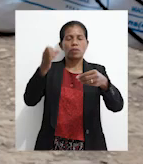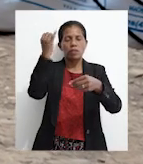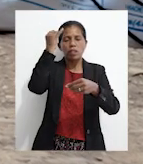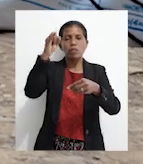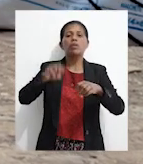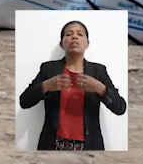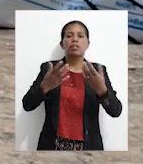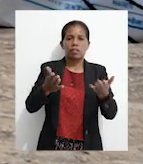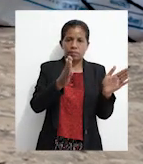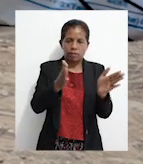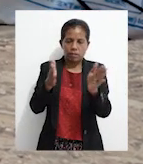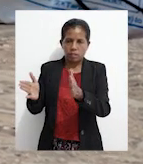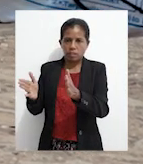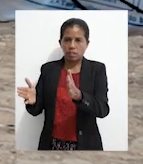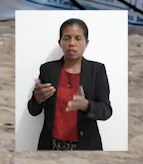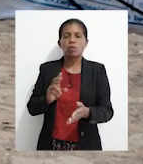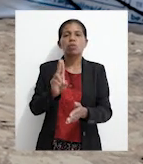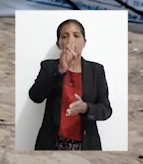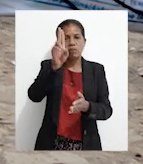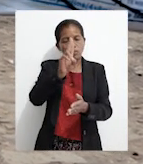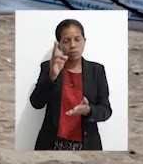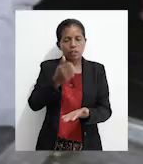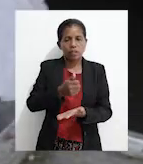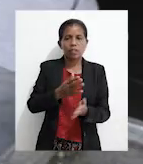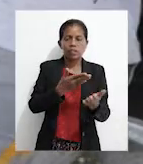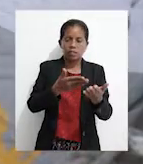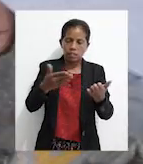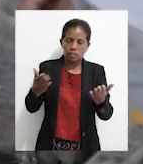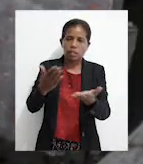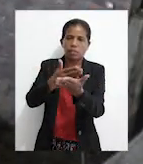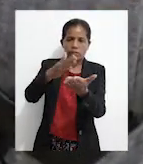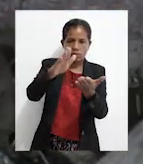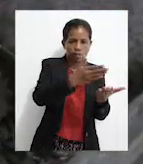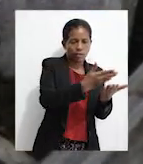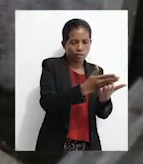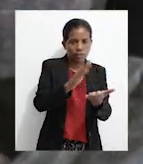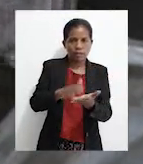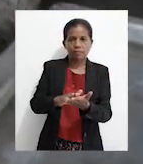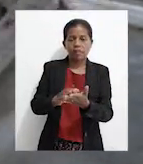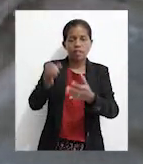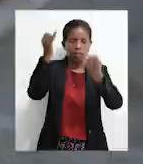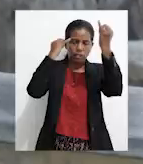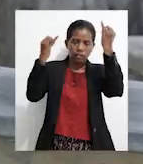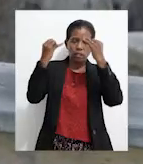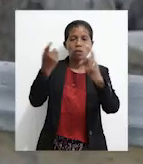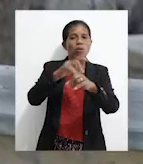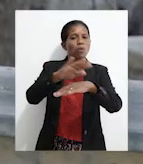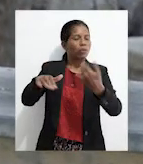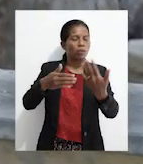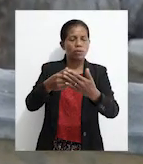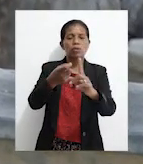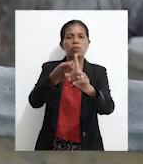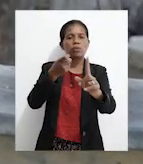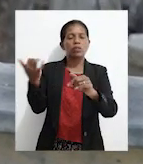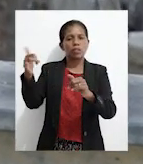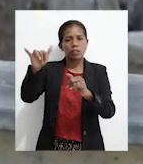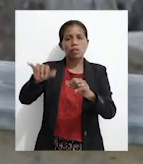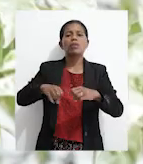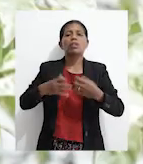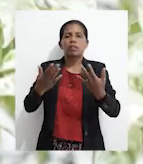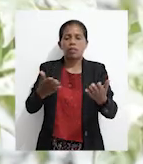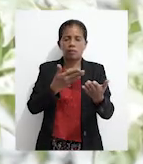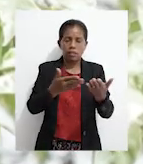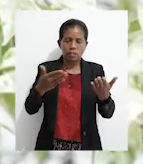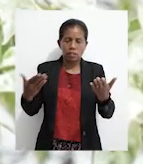proseso ne tanto mos atu gere basa san sira nebe maka tu distribui então dene ideia su tu mai sira o insa mak sa sane bele gere